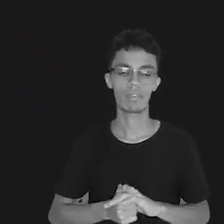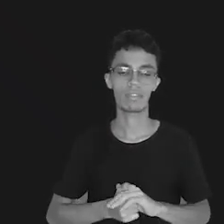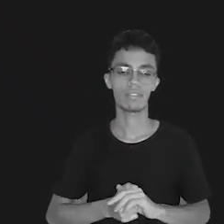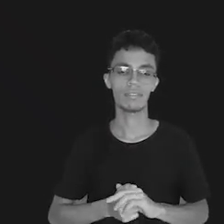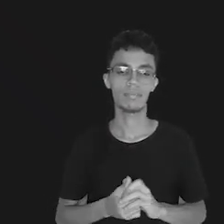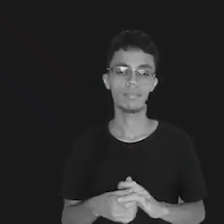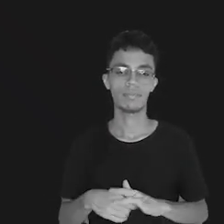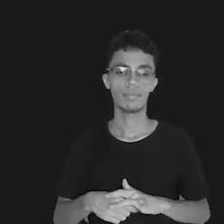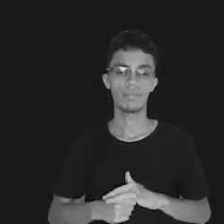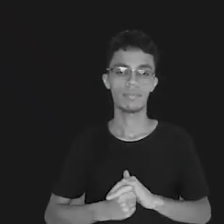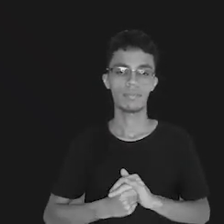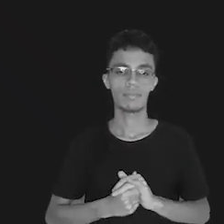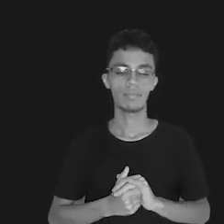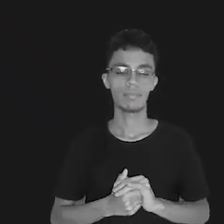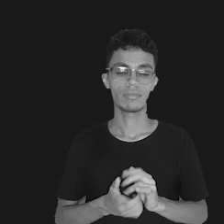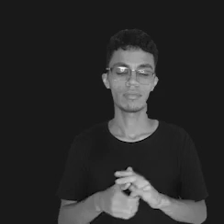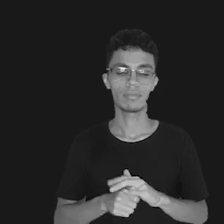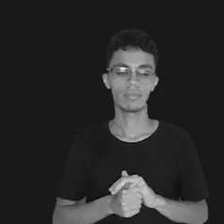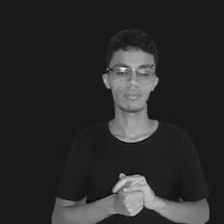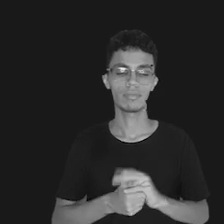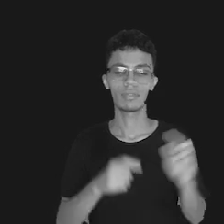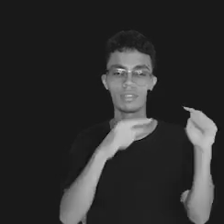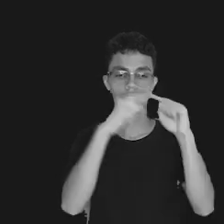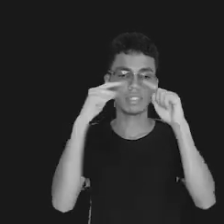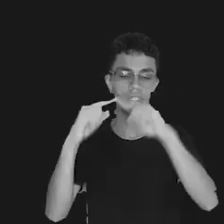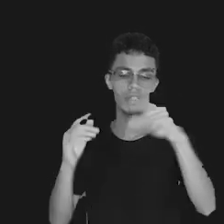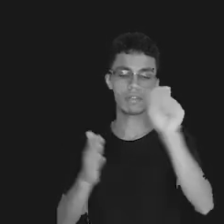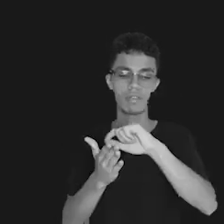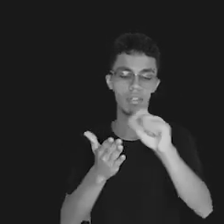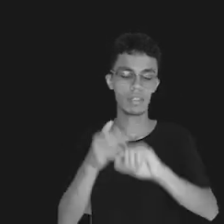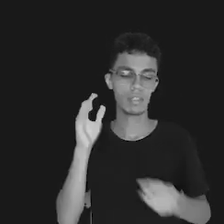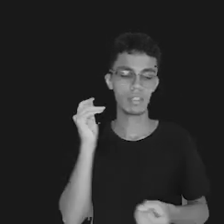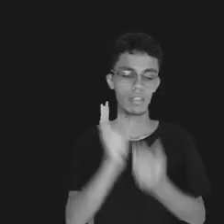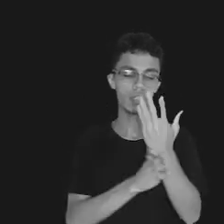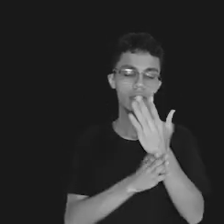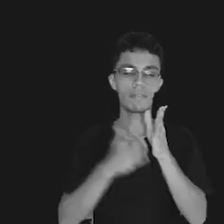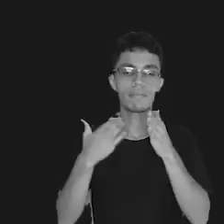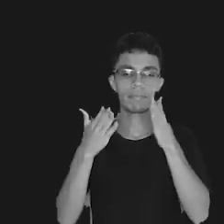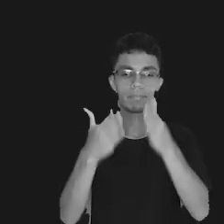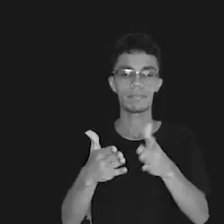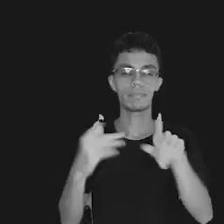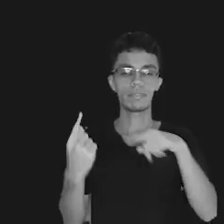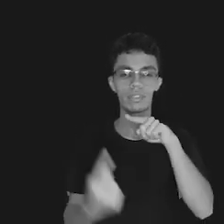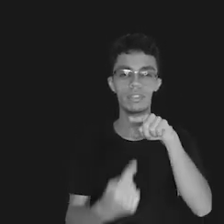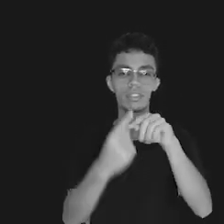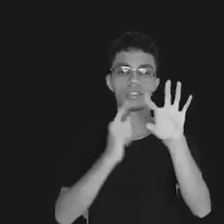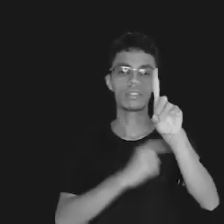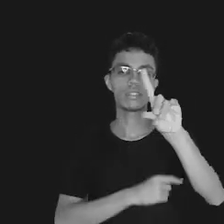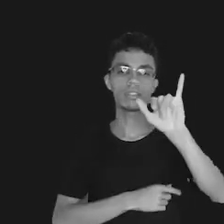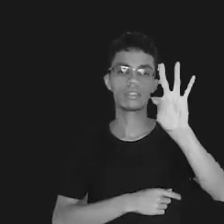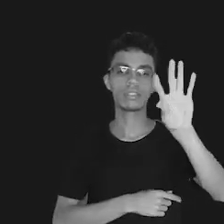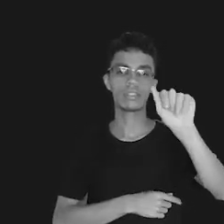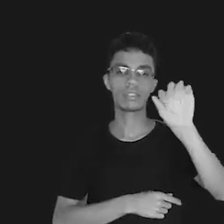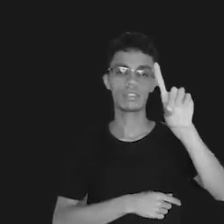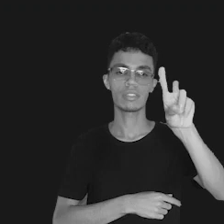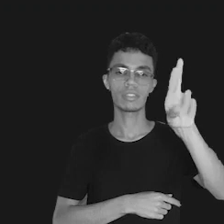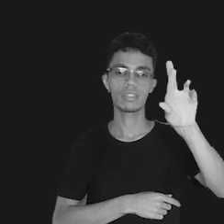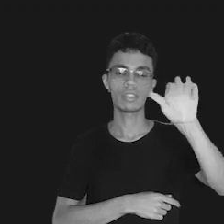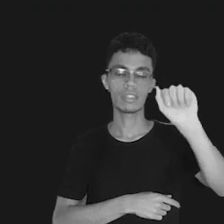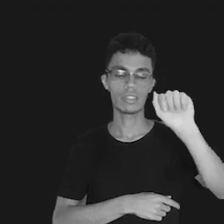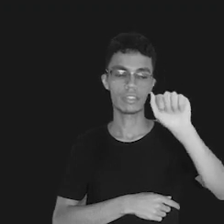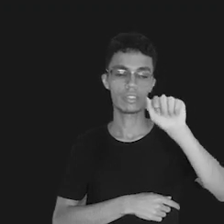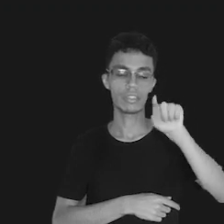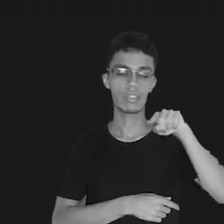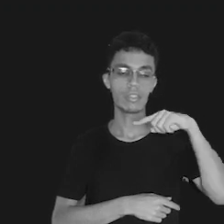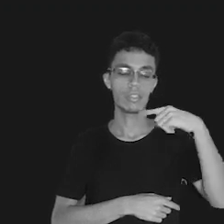em relação ao contexto que ela foi escrita, né? Falando diretamente com a ditadura. E aí a